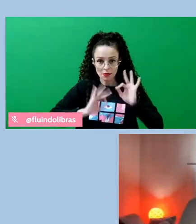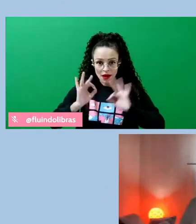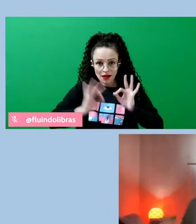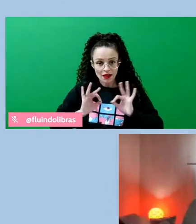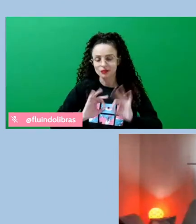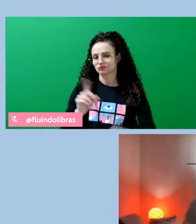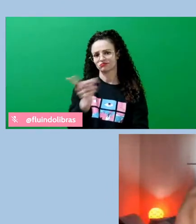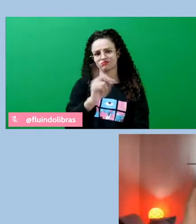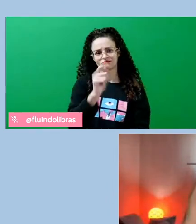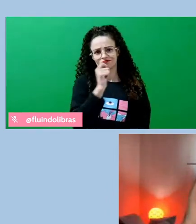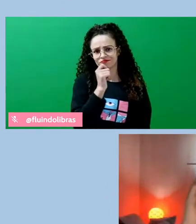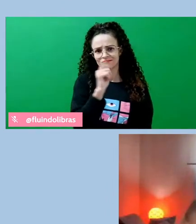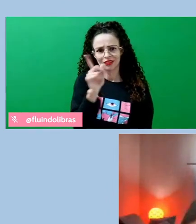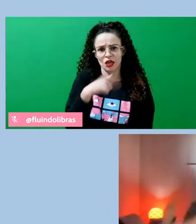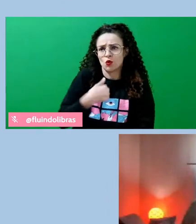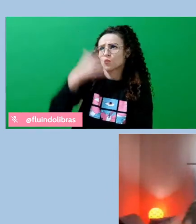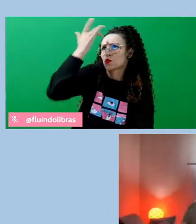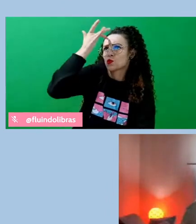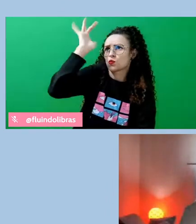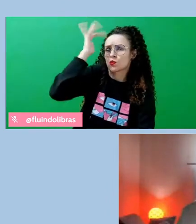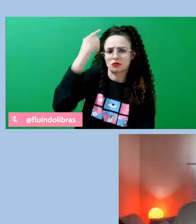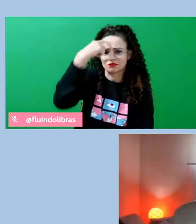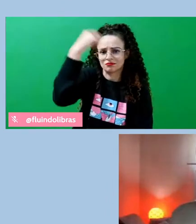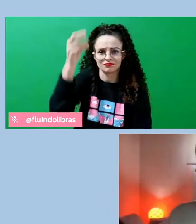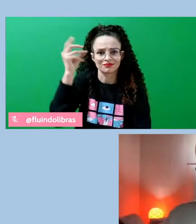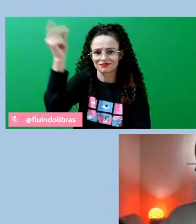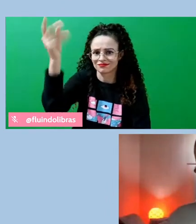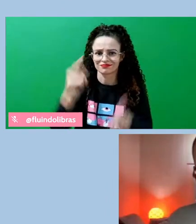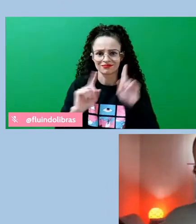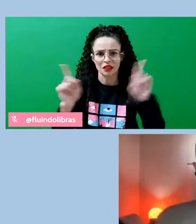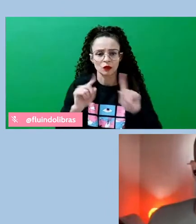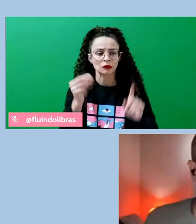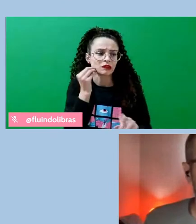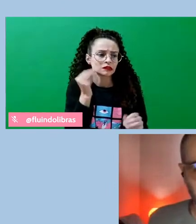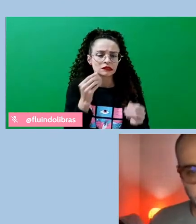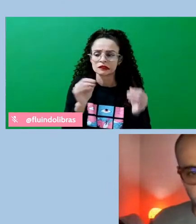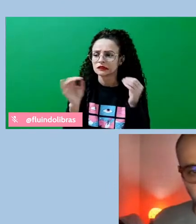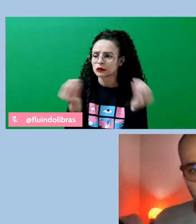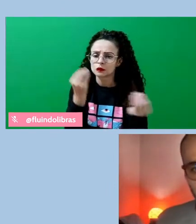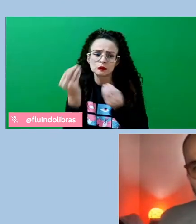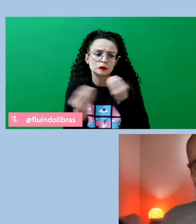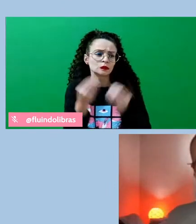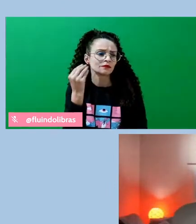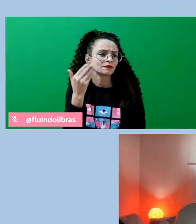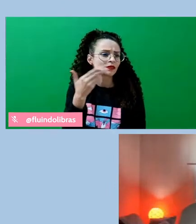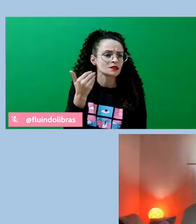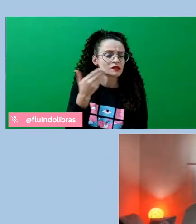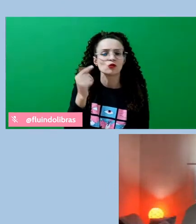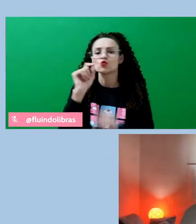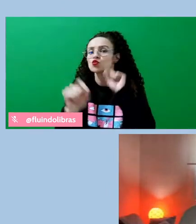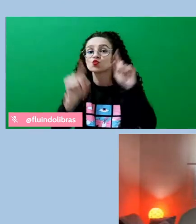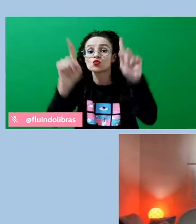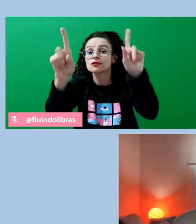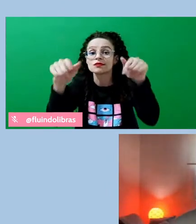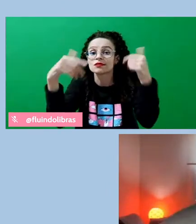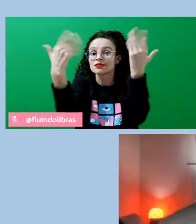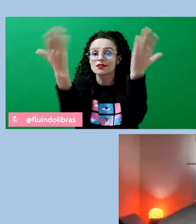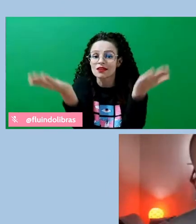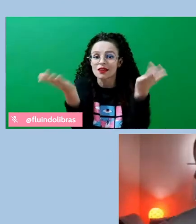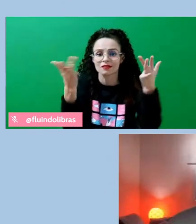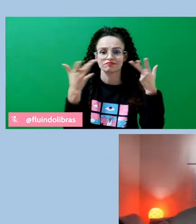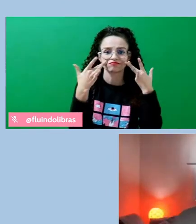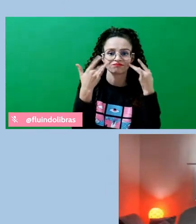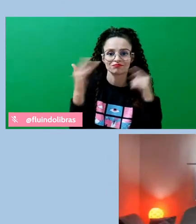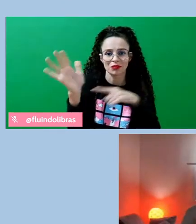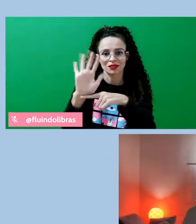filme. Ninguém estava, porque a gente tinha a menor ideia. A gente se falava e tentava descobrir juntos o que é uma peça de filme, né? O que a gente tinha vontade de